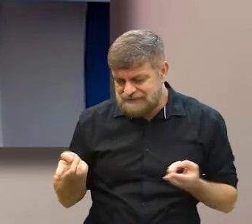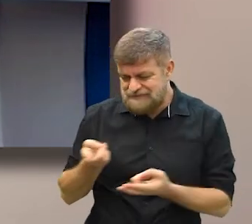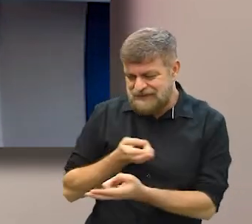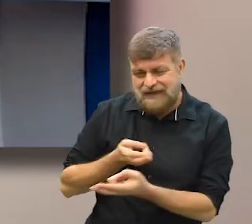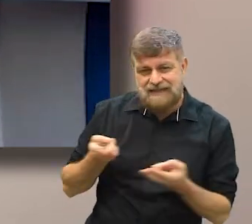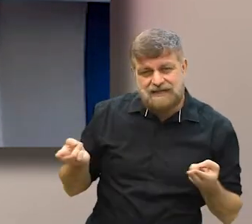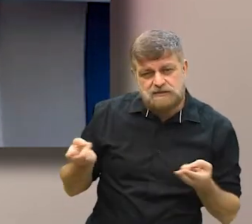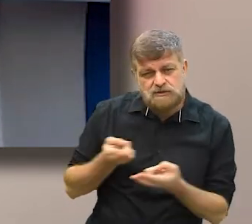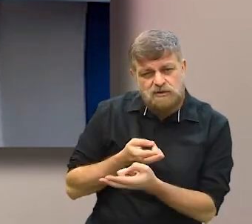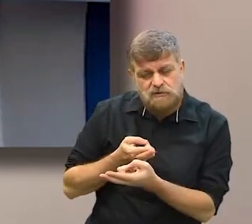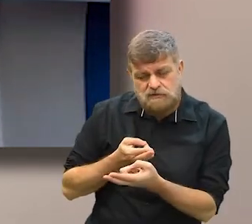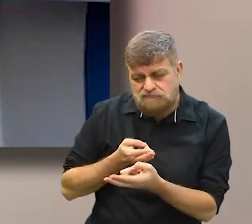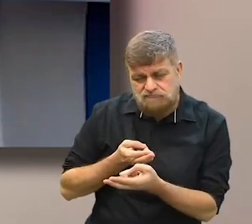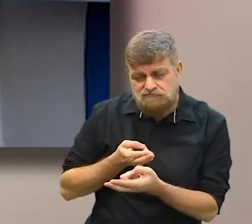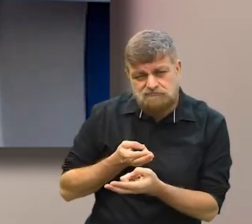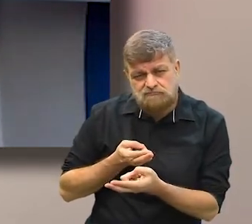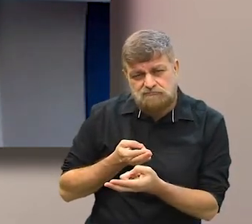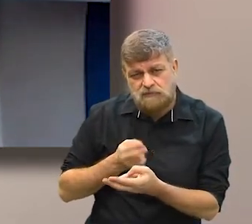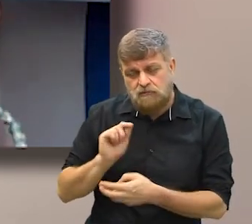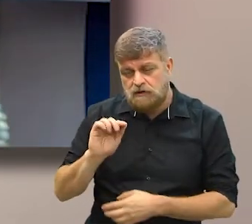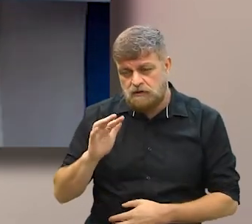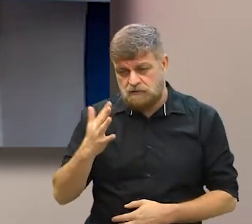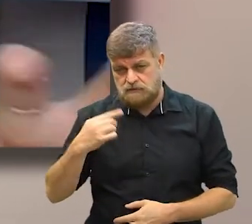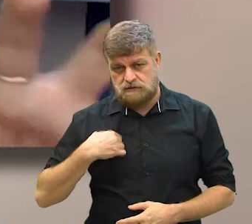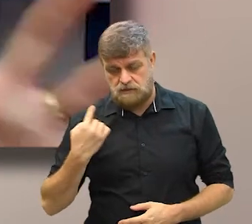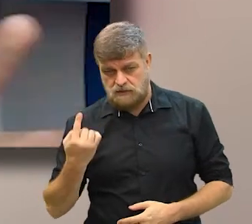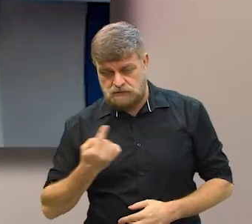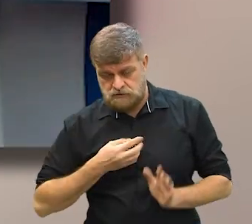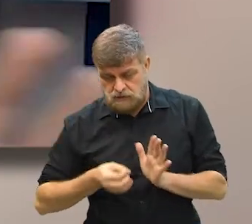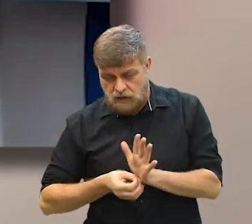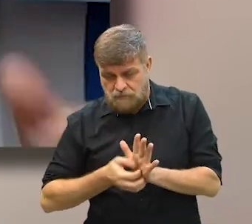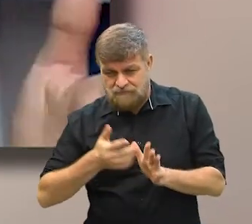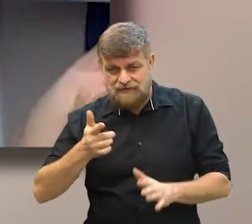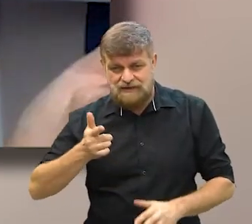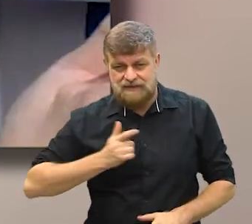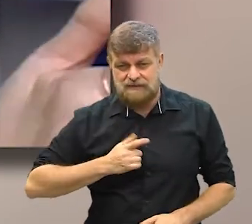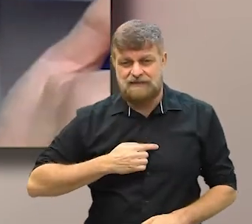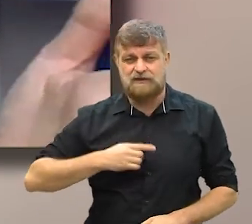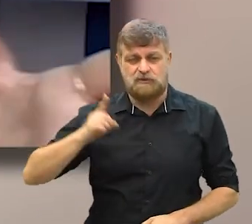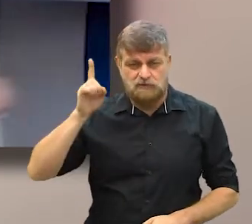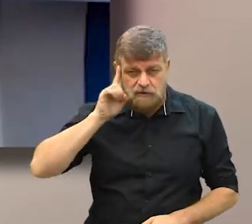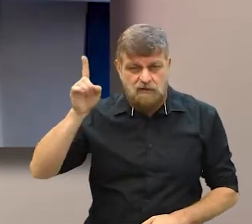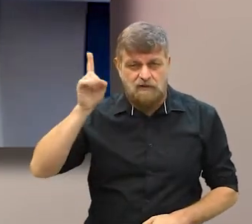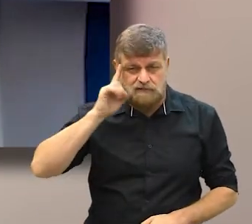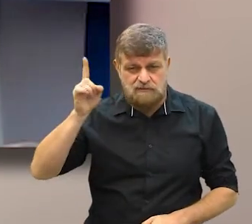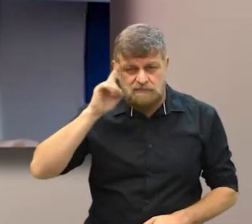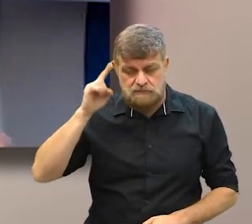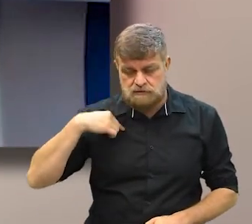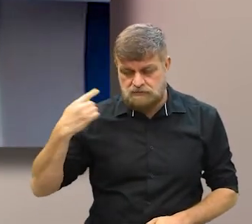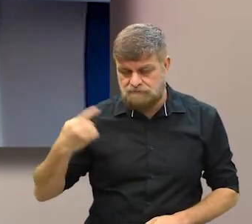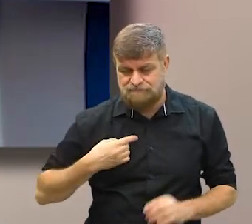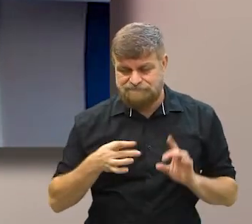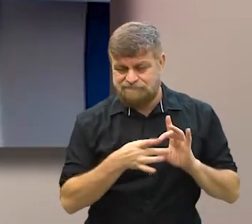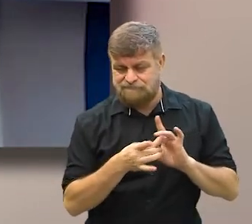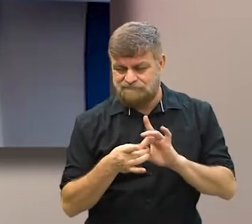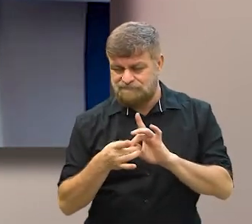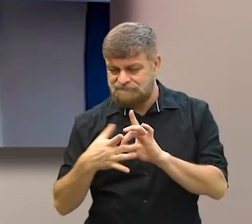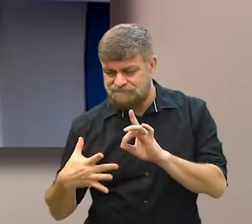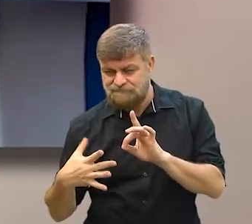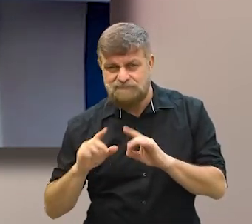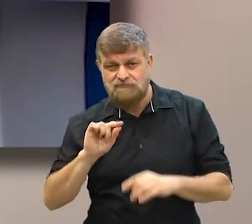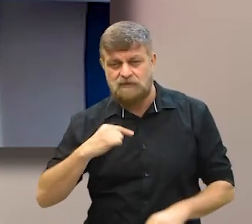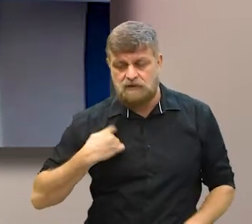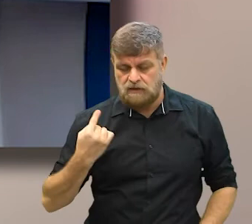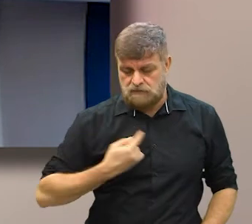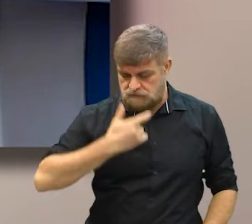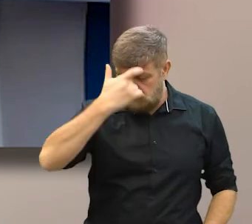relações, e isso leva às vezes a uma construção da rotina incongruente com o